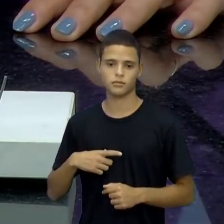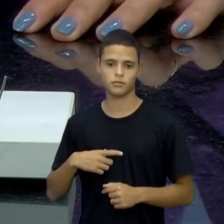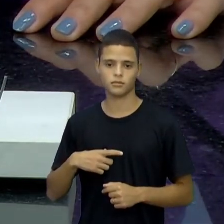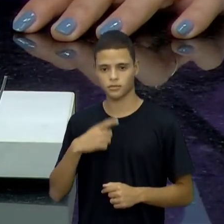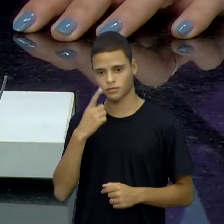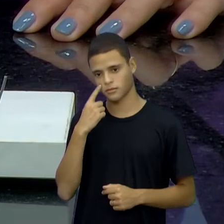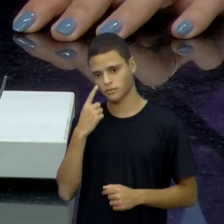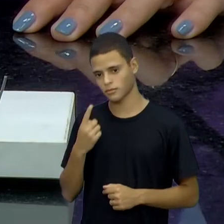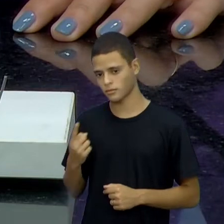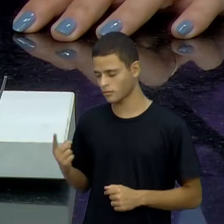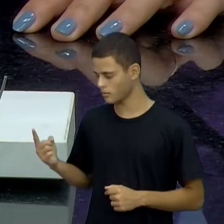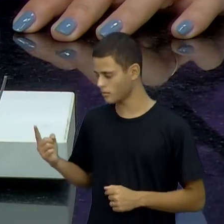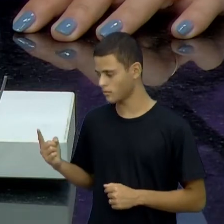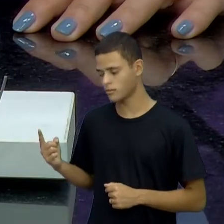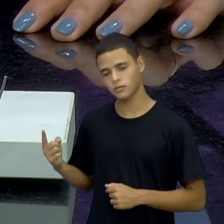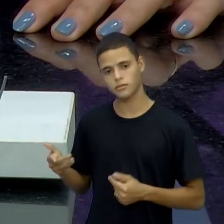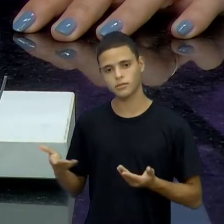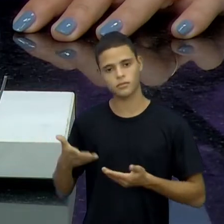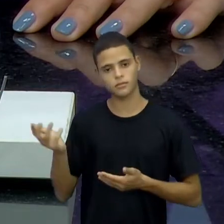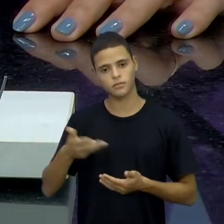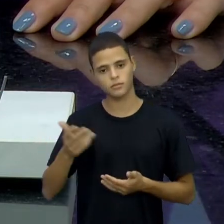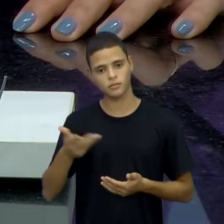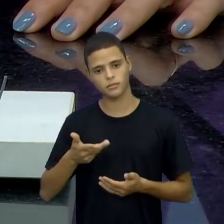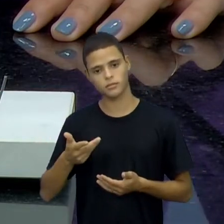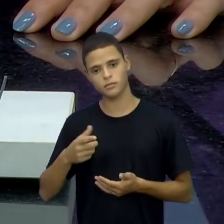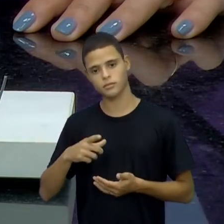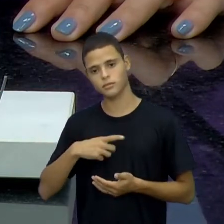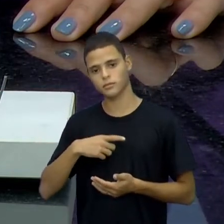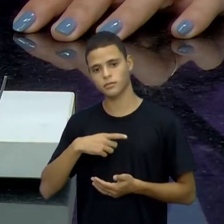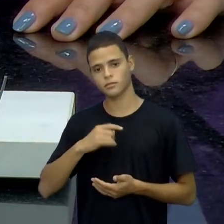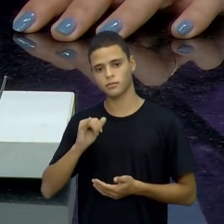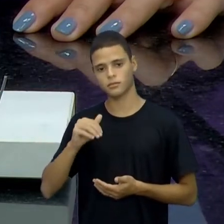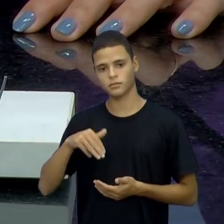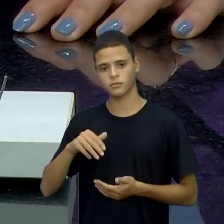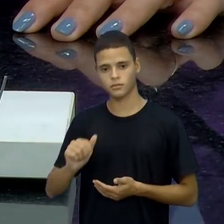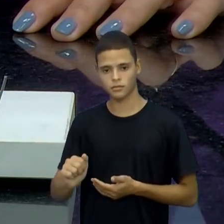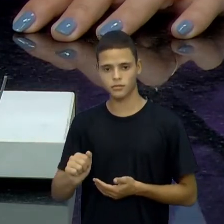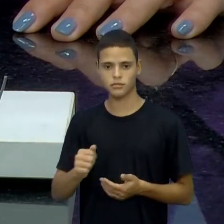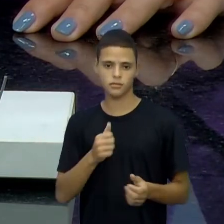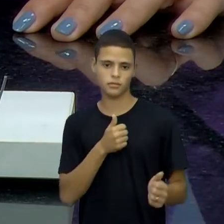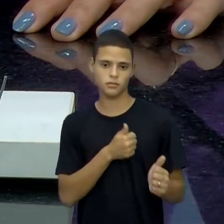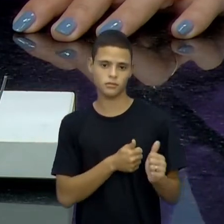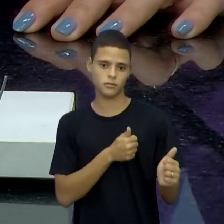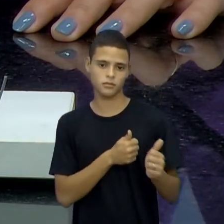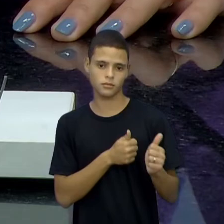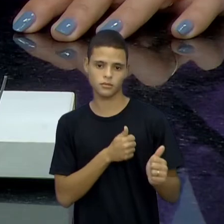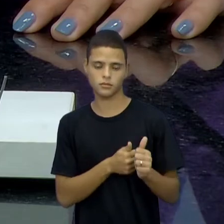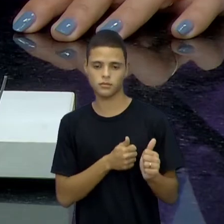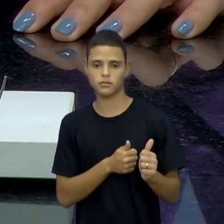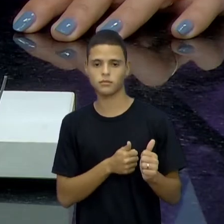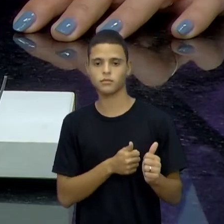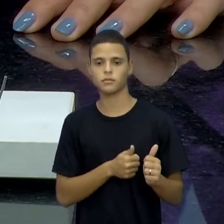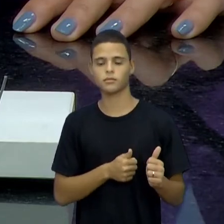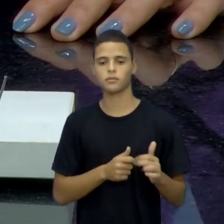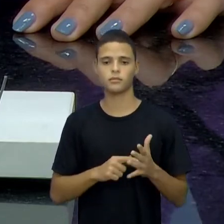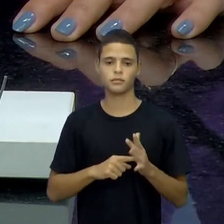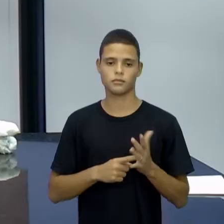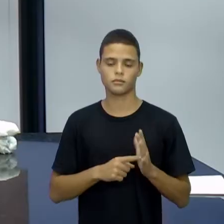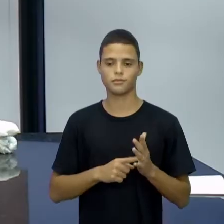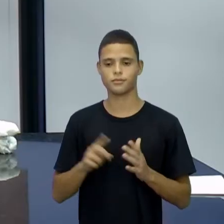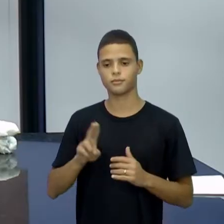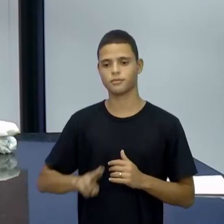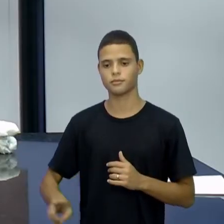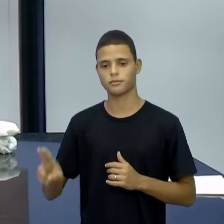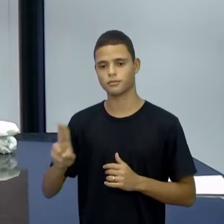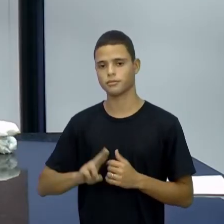veja aí, ó, tá girando rapidinho, tendo um ímã aí girando perto da presença dessa bobina, geraria eletricidade.